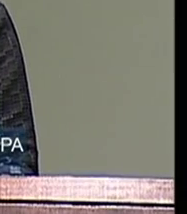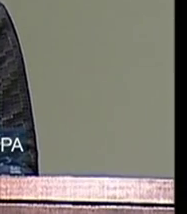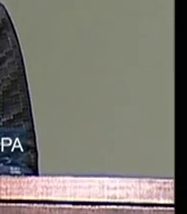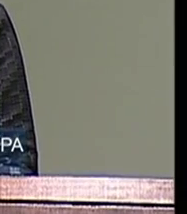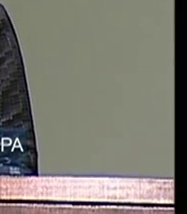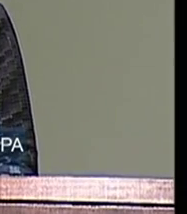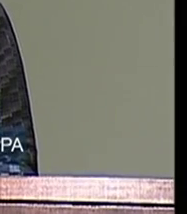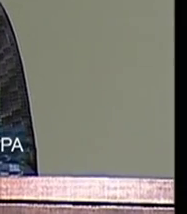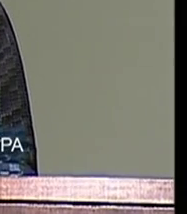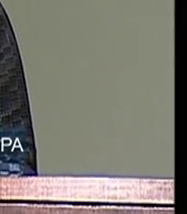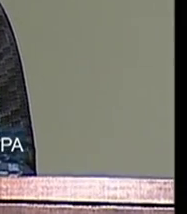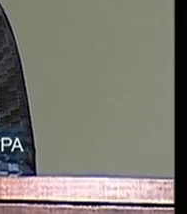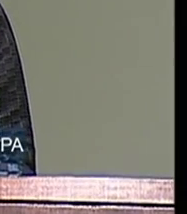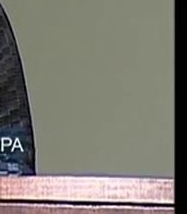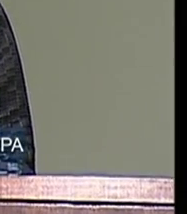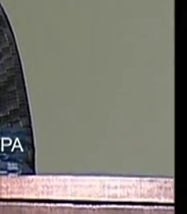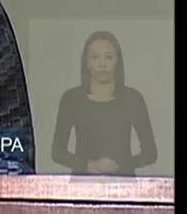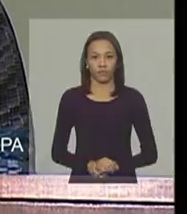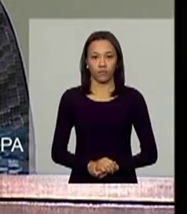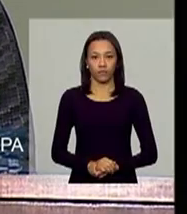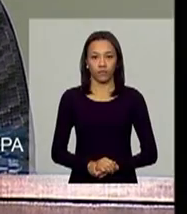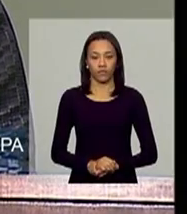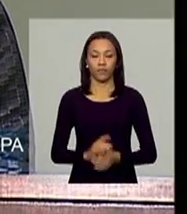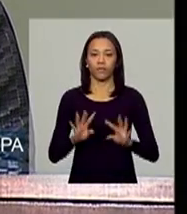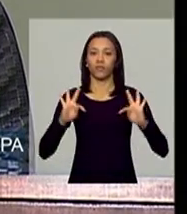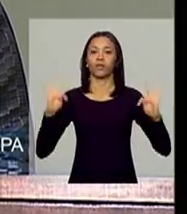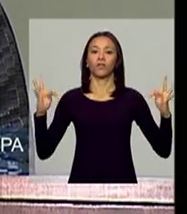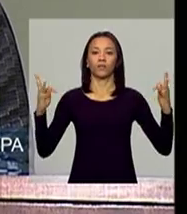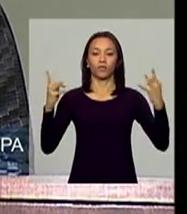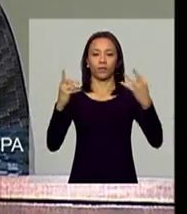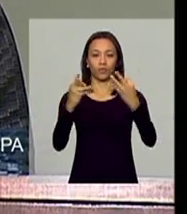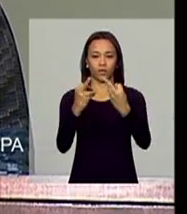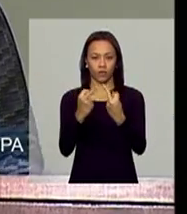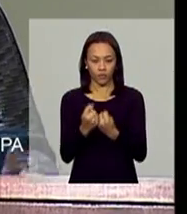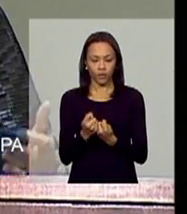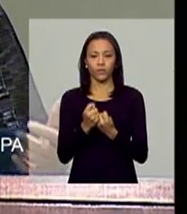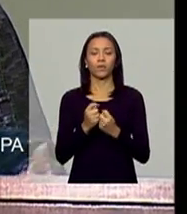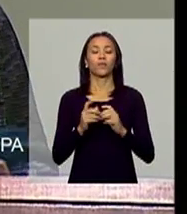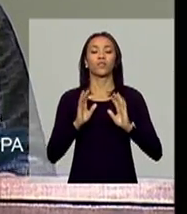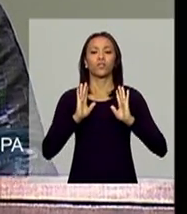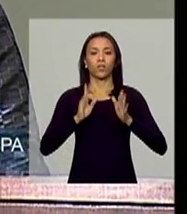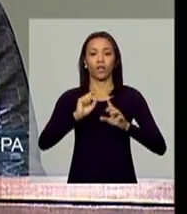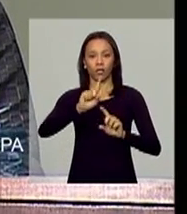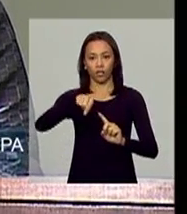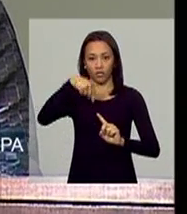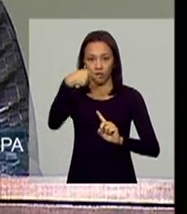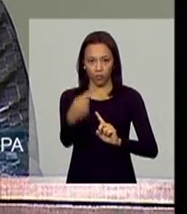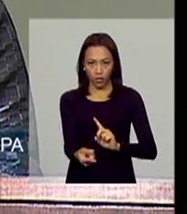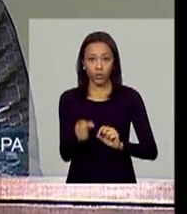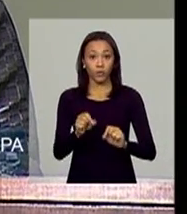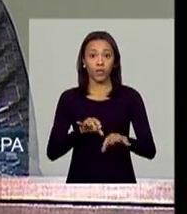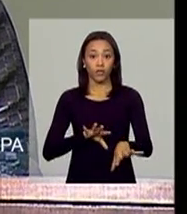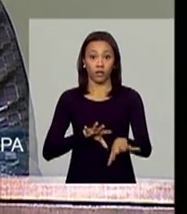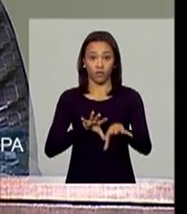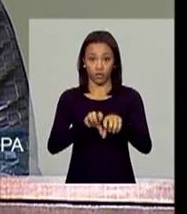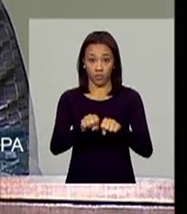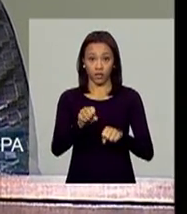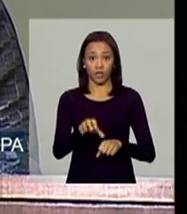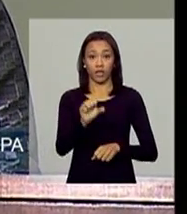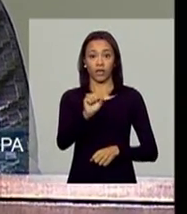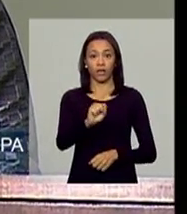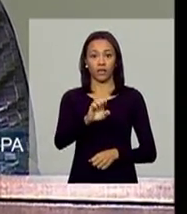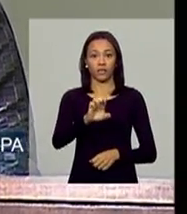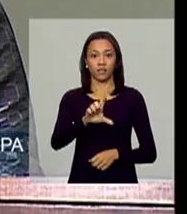foi tal que se expandiu para todo o continente e agora, depois da formação da CELAC,